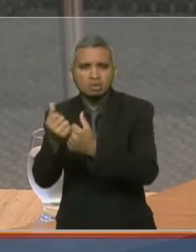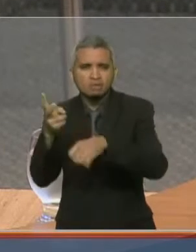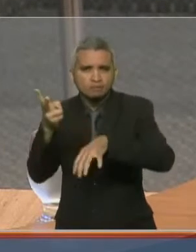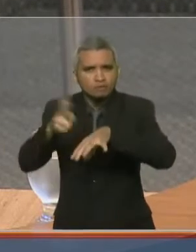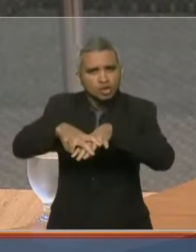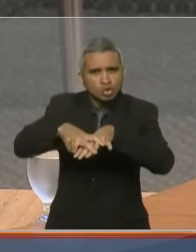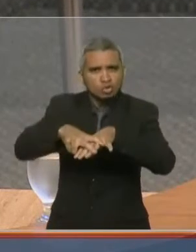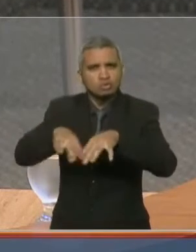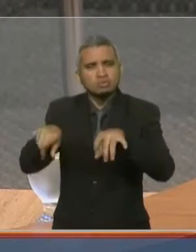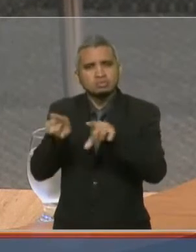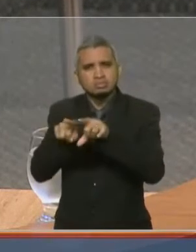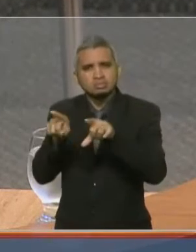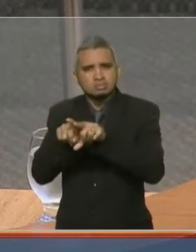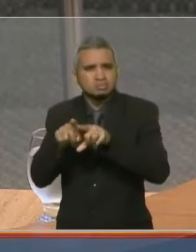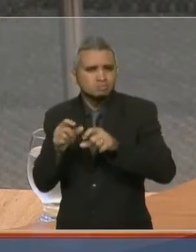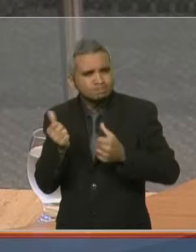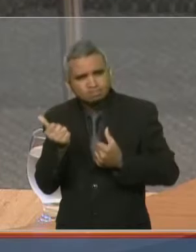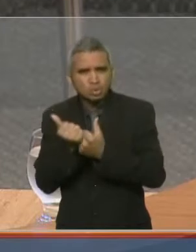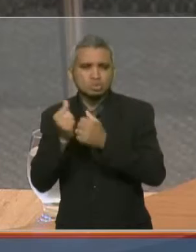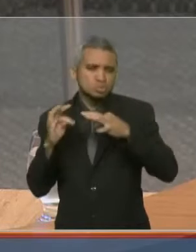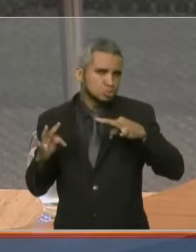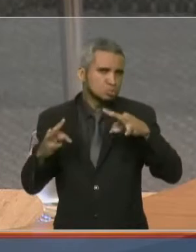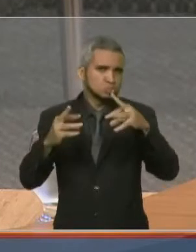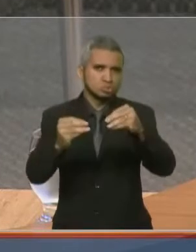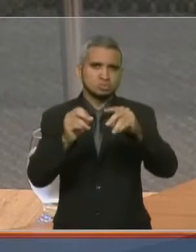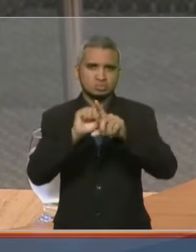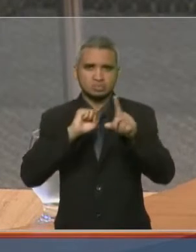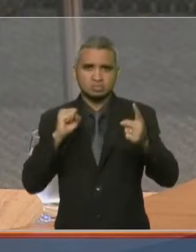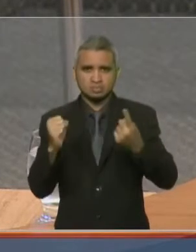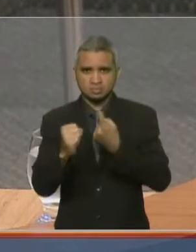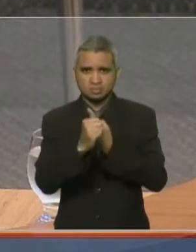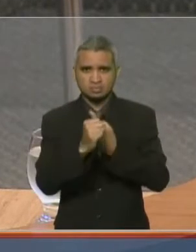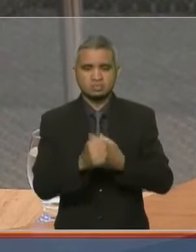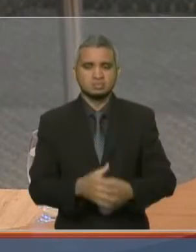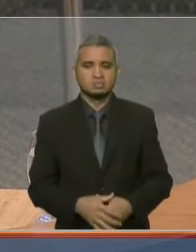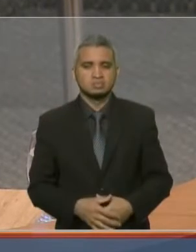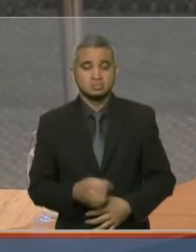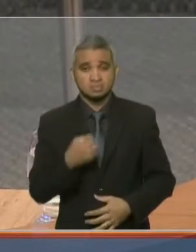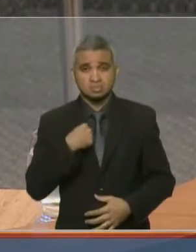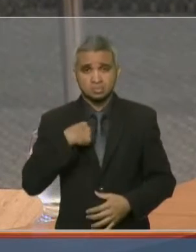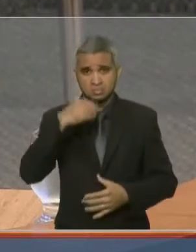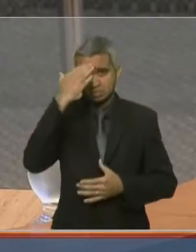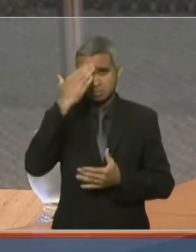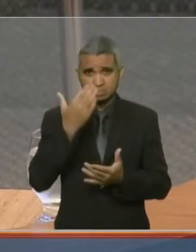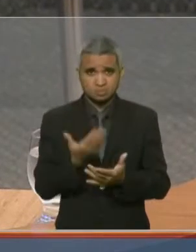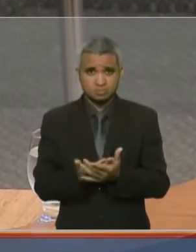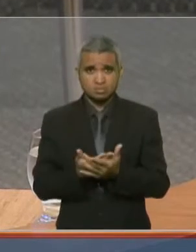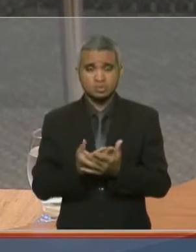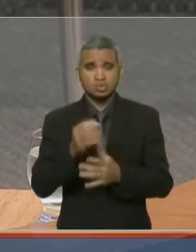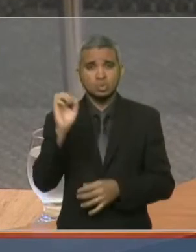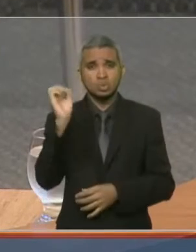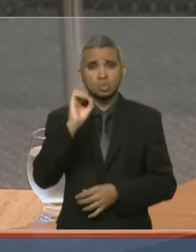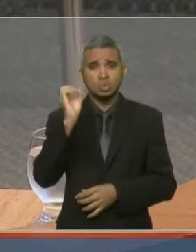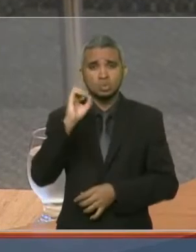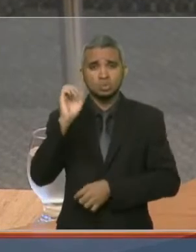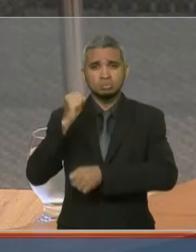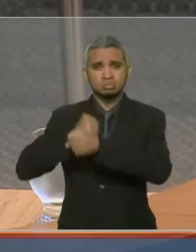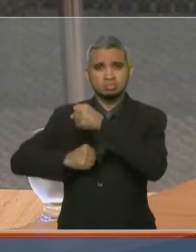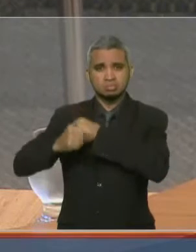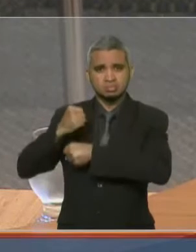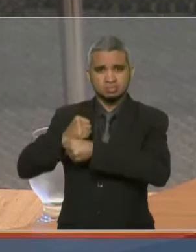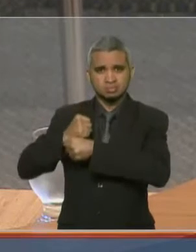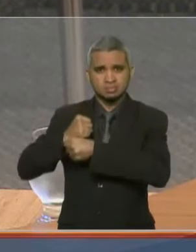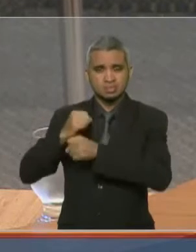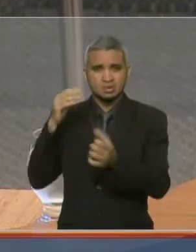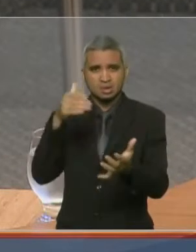que, depois de ter passado desde outubro do ano passado até sábado passado, quando